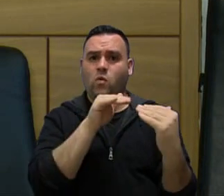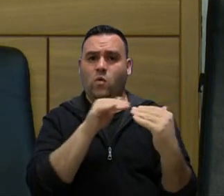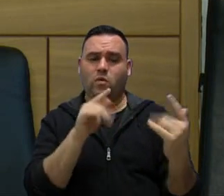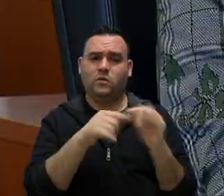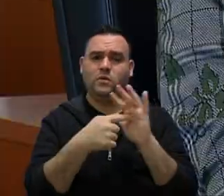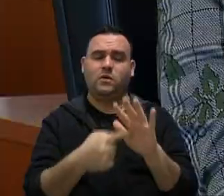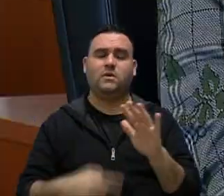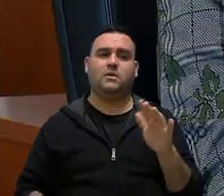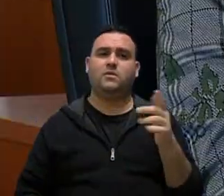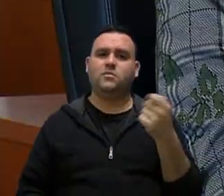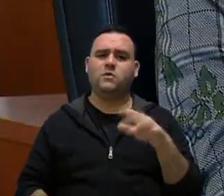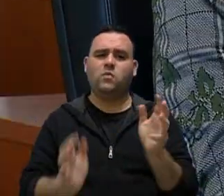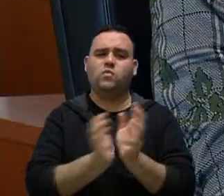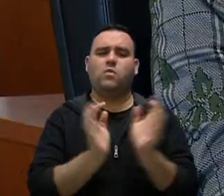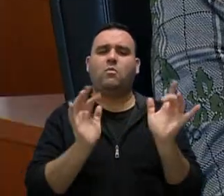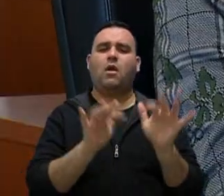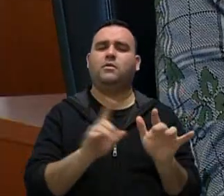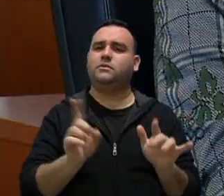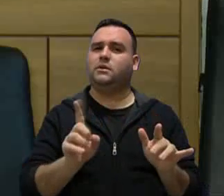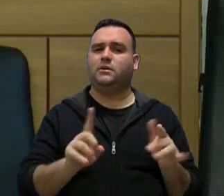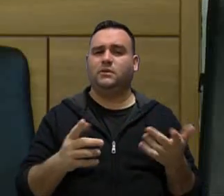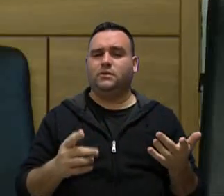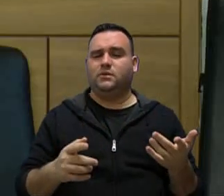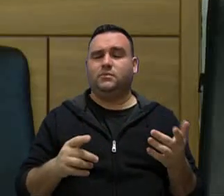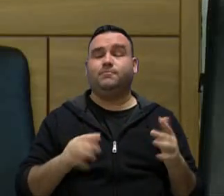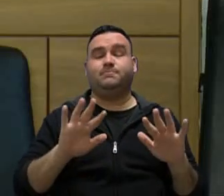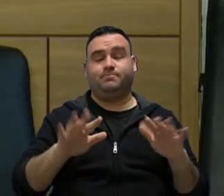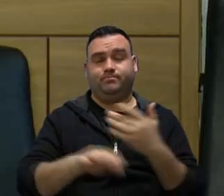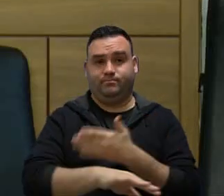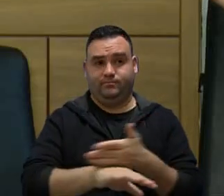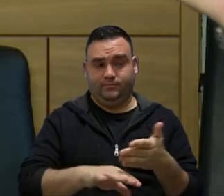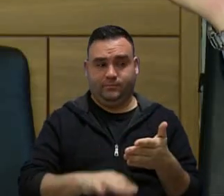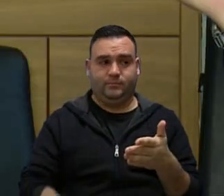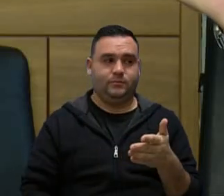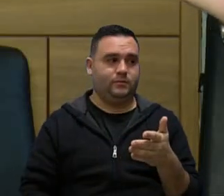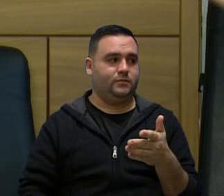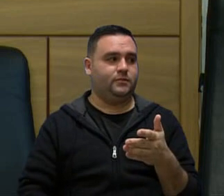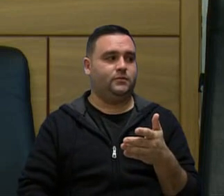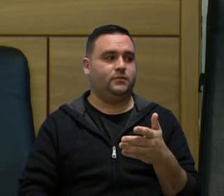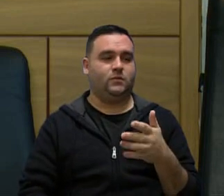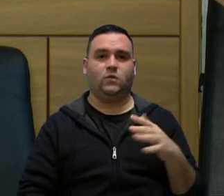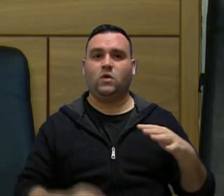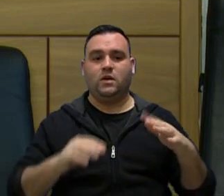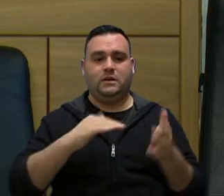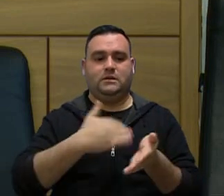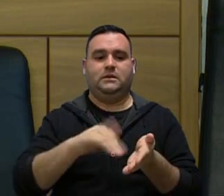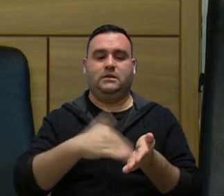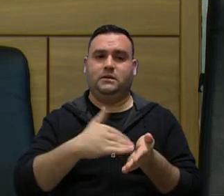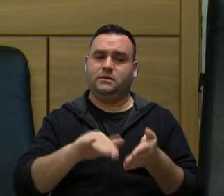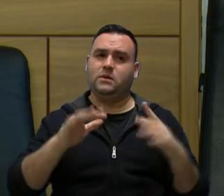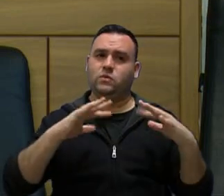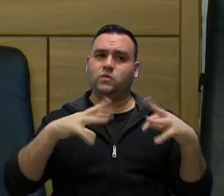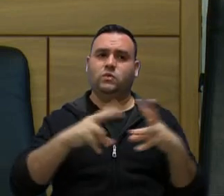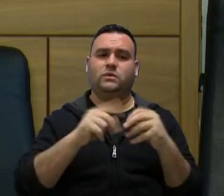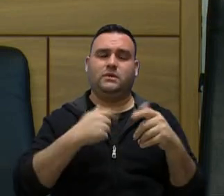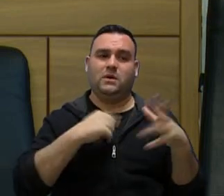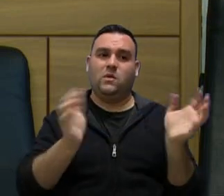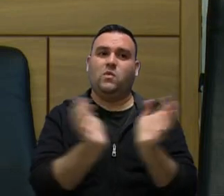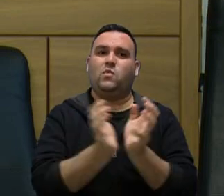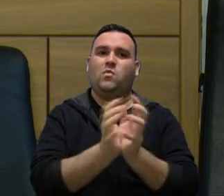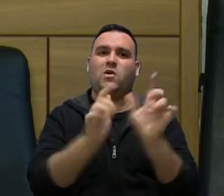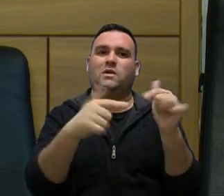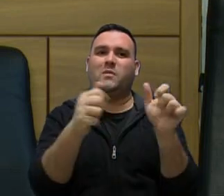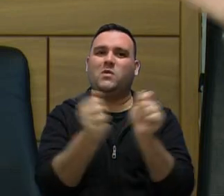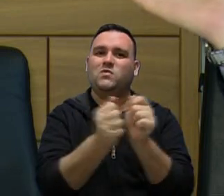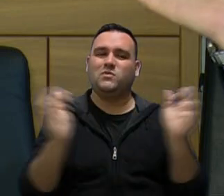concordo então é que geralmente dão não só com todos os secretários quando vem aqui traz um staff